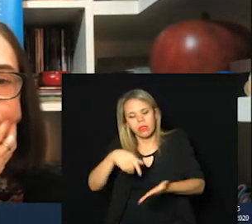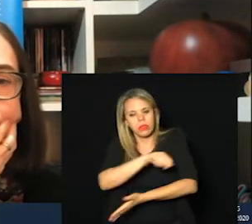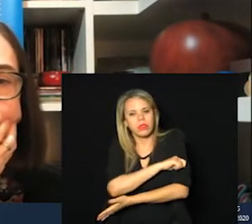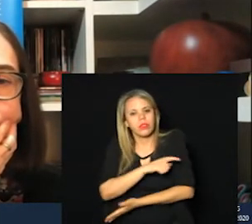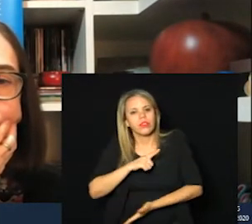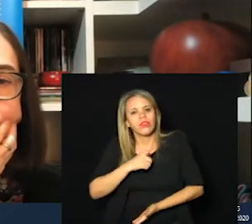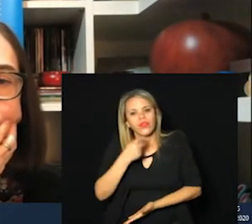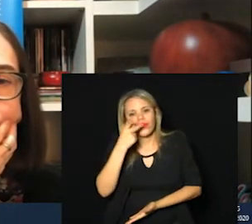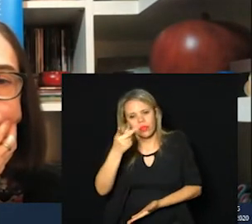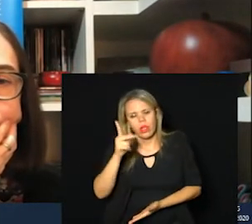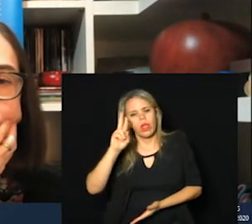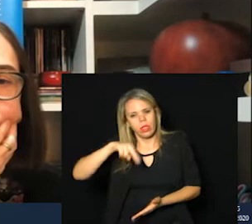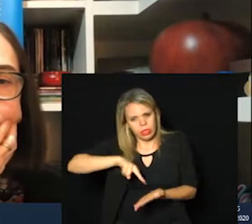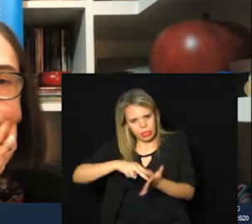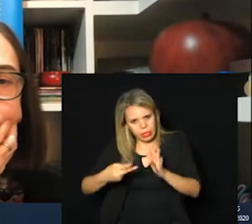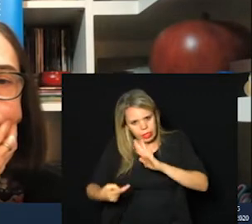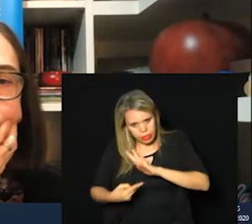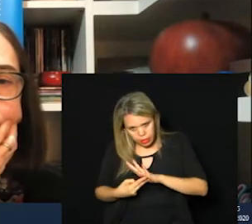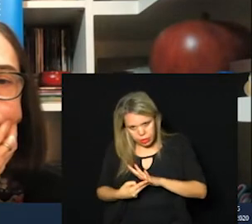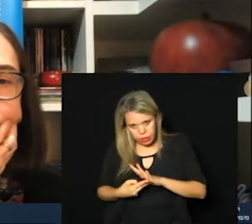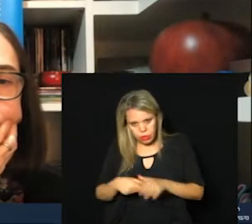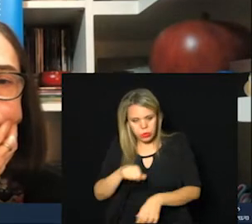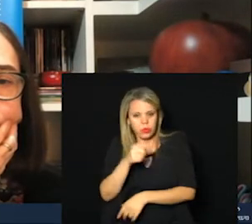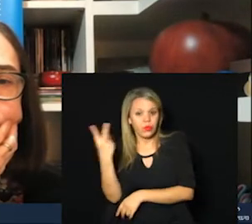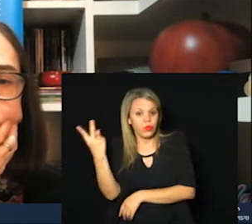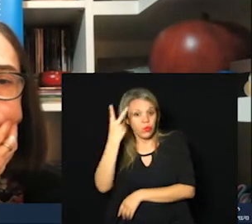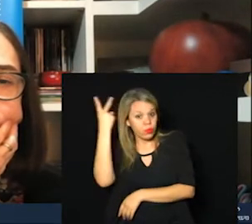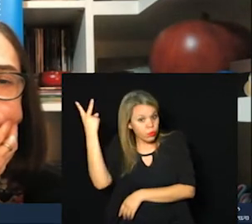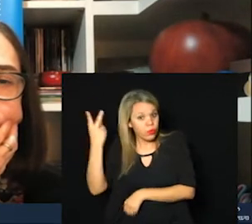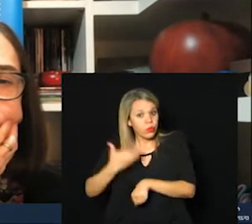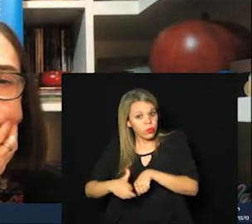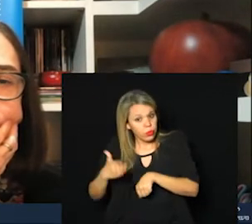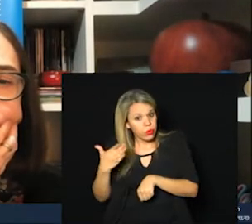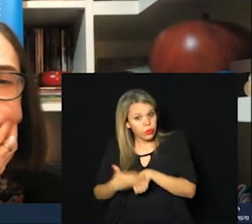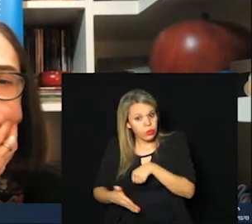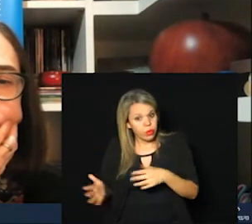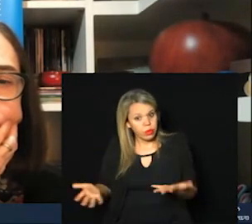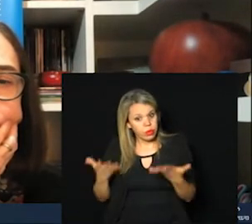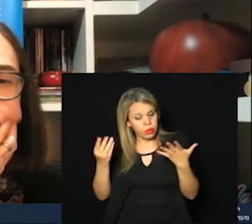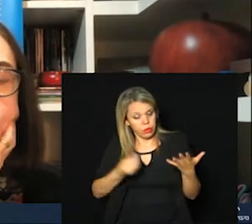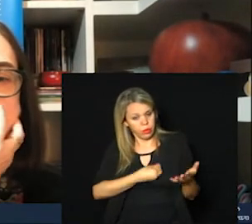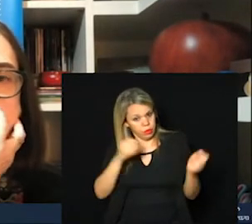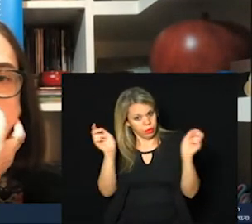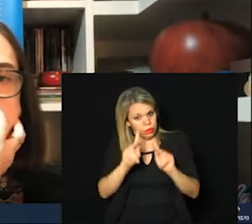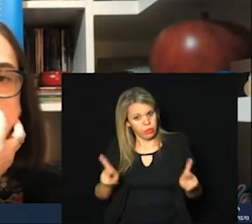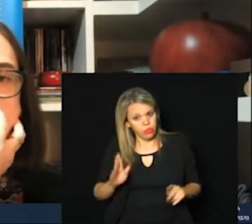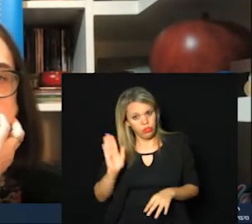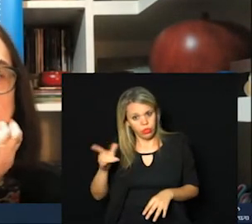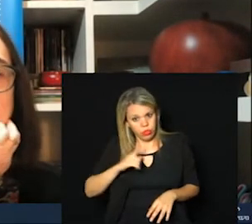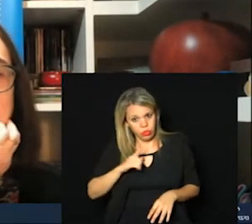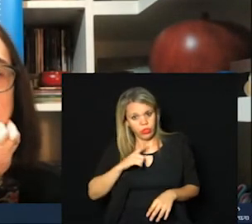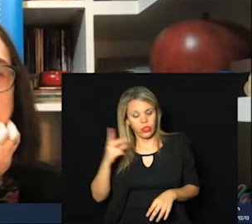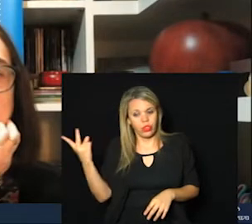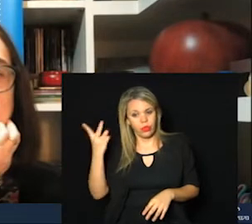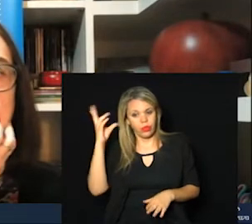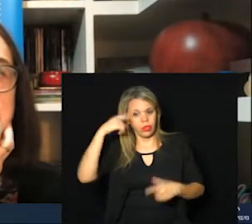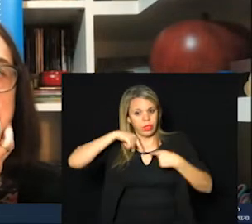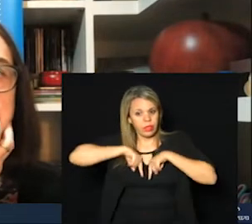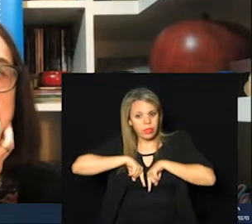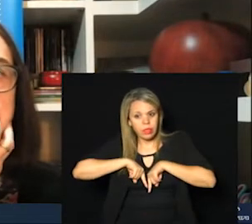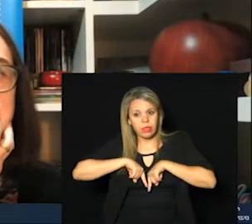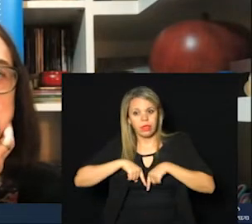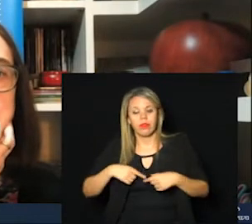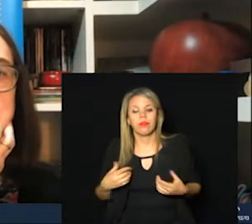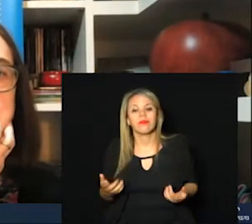dito correspondiam aos valores que, se praticados, levariam a viver a paz. Ou seja, eles já tinham esses valores dentro, já queriam